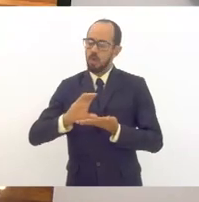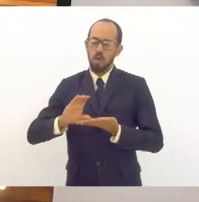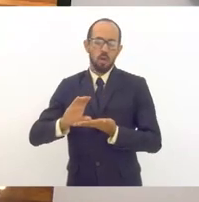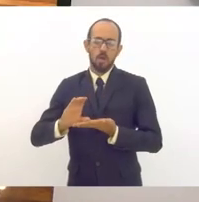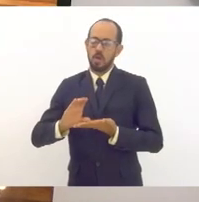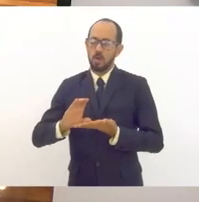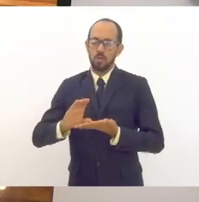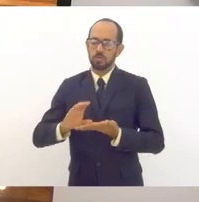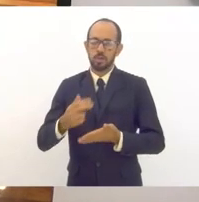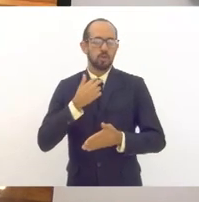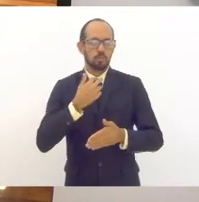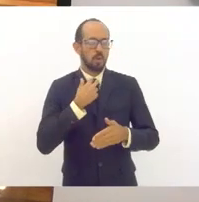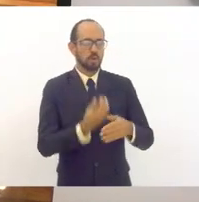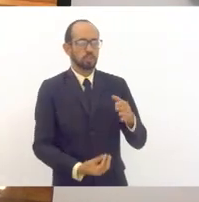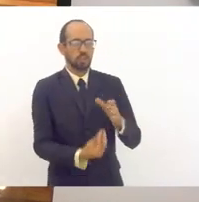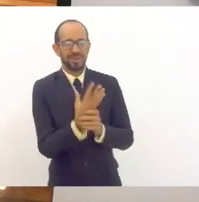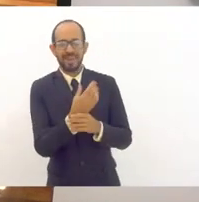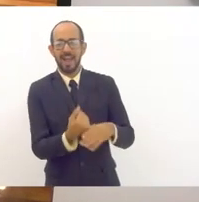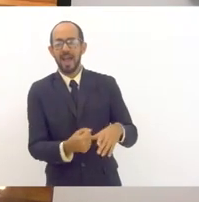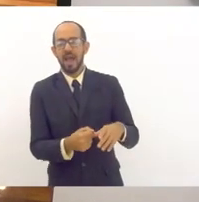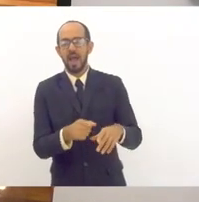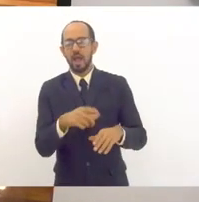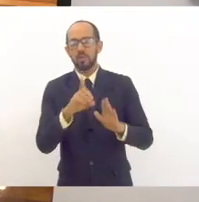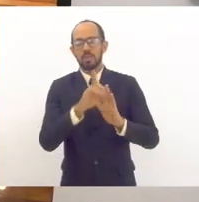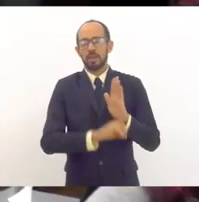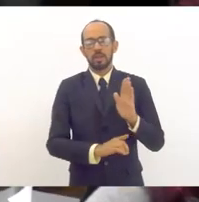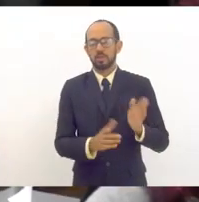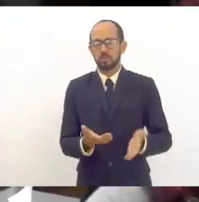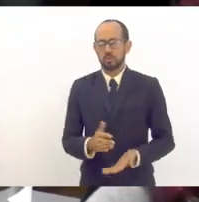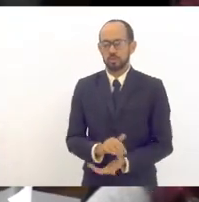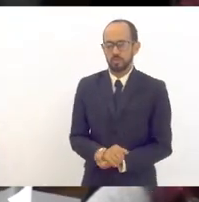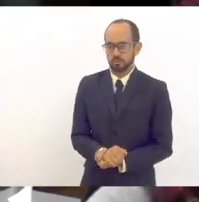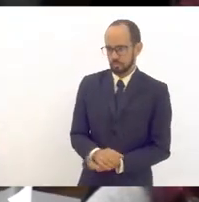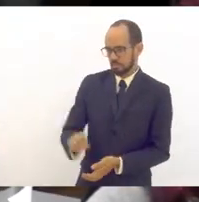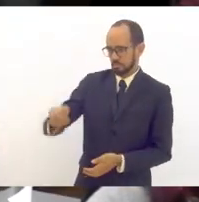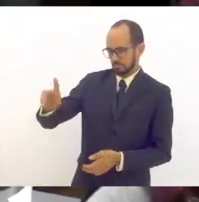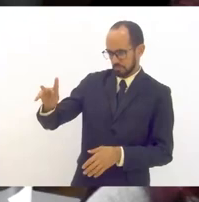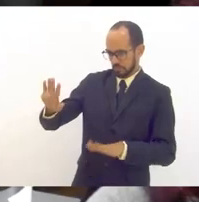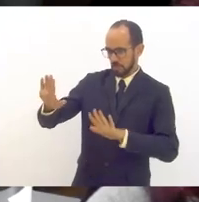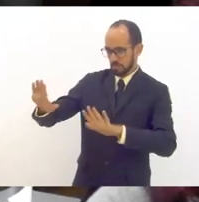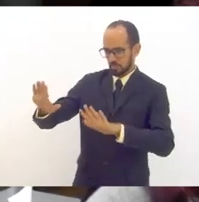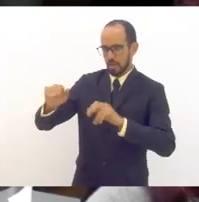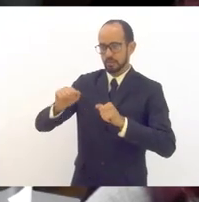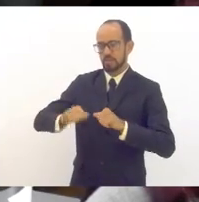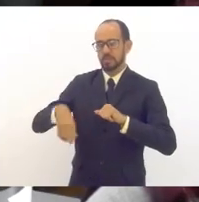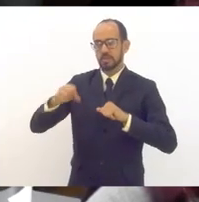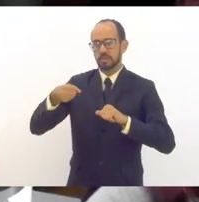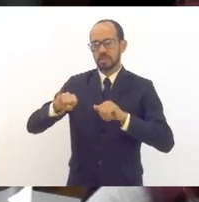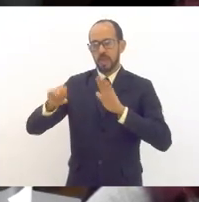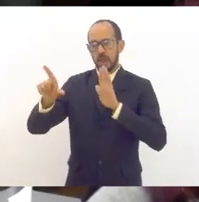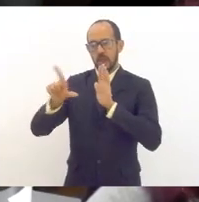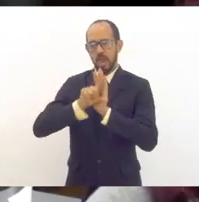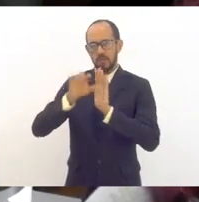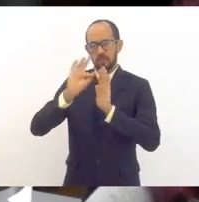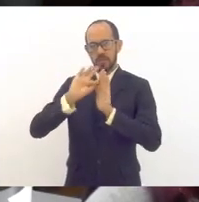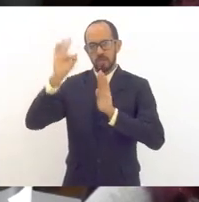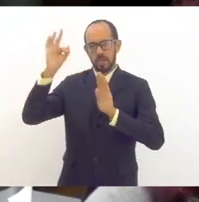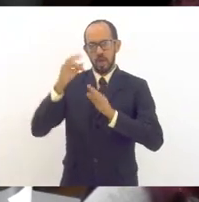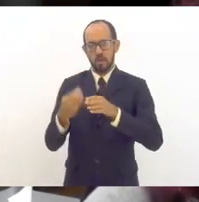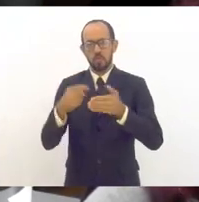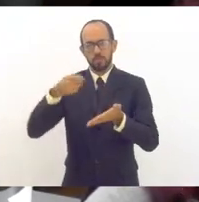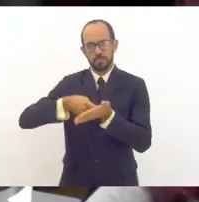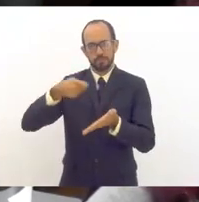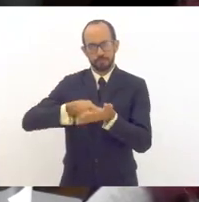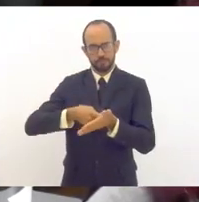você não pode legislar se é lei que fixa não obstante é o decreto quando quando a lei federal estipula O regramento que está sendo